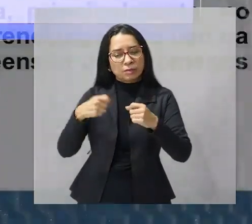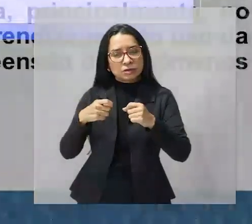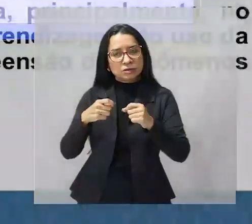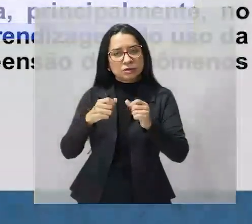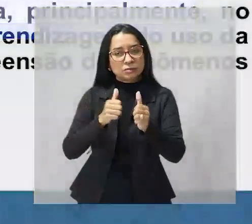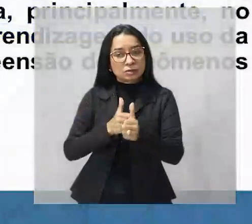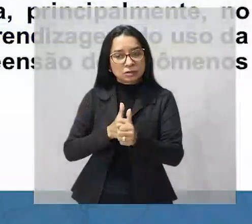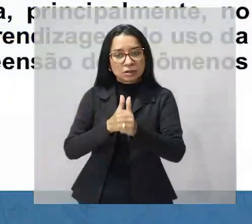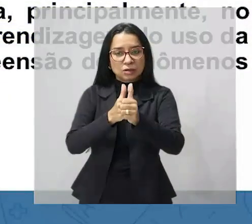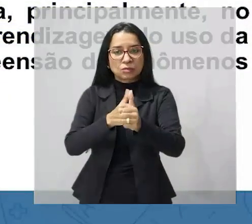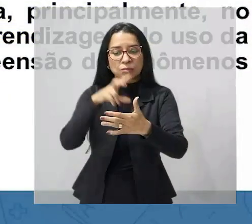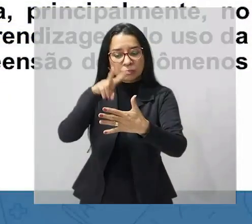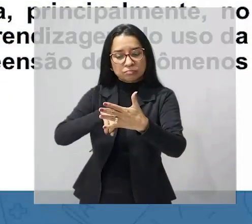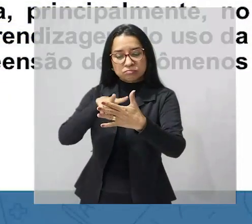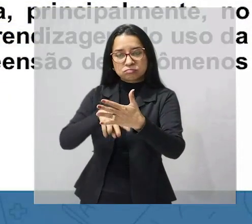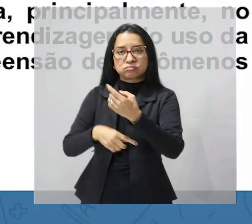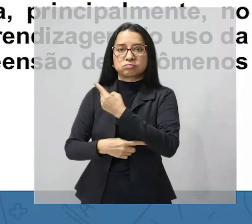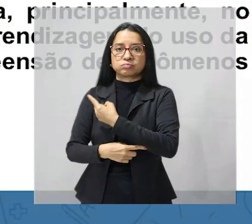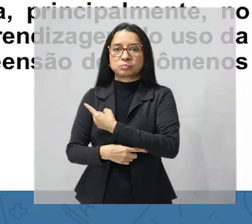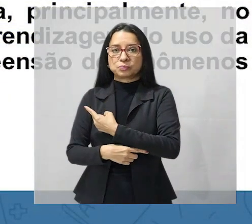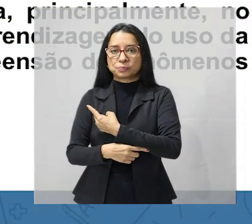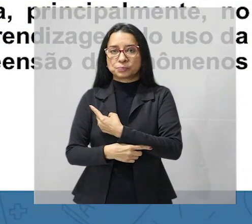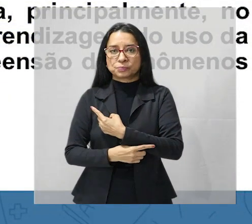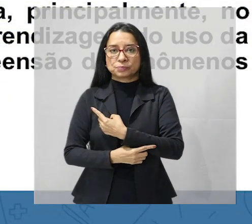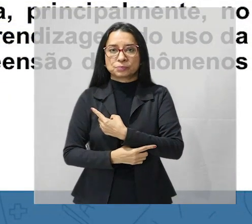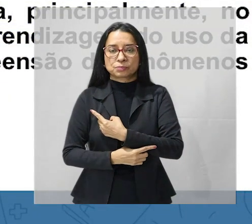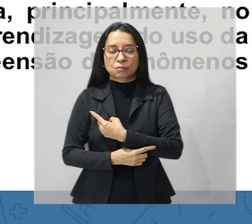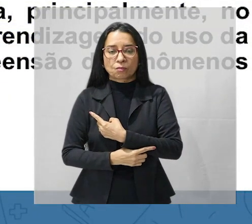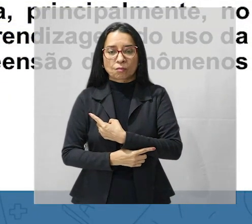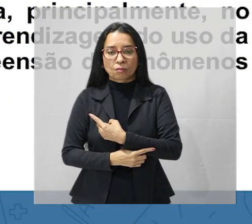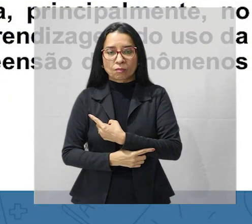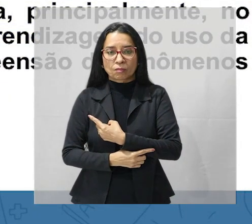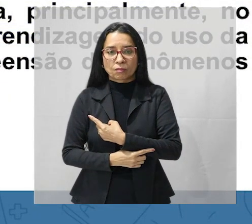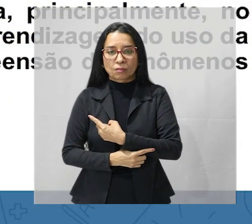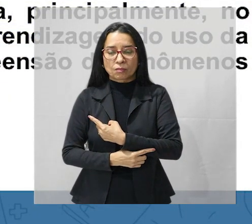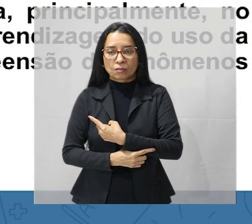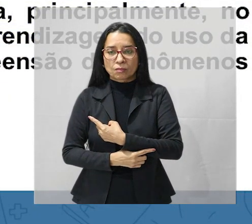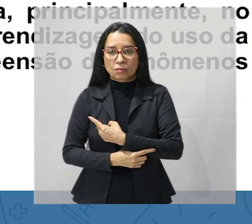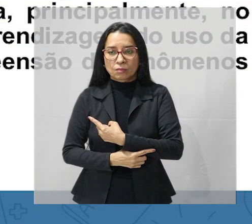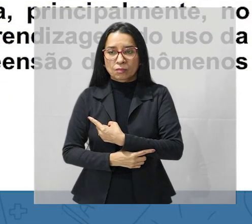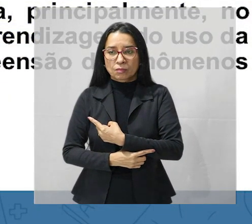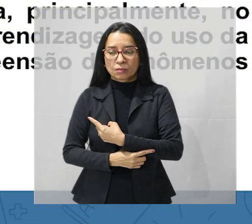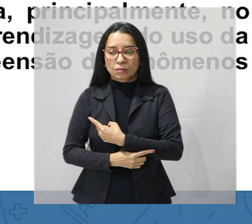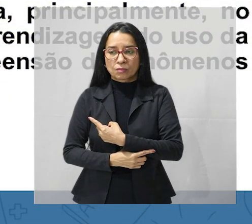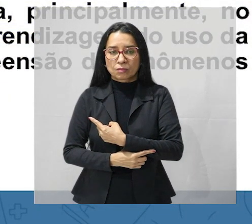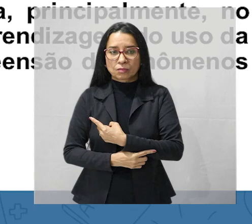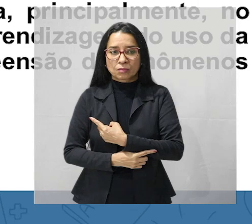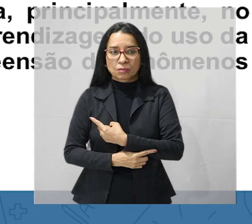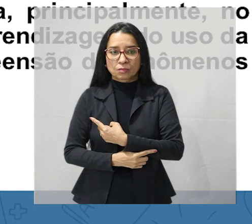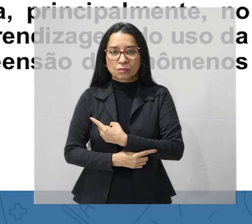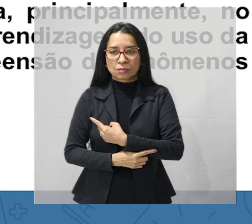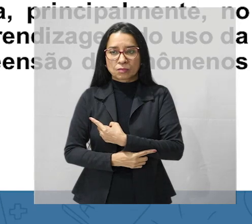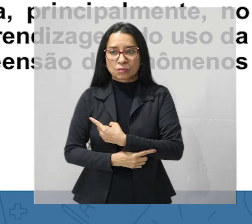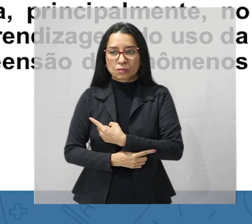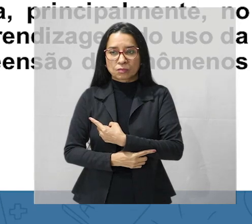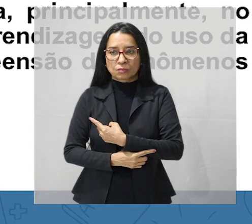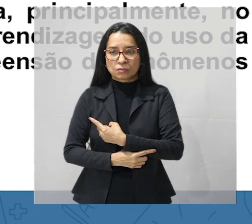Enunciado comigo, vamos lá? Diz o seguinte. Na sociedade contemporânea, as representações